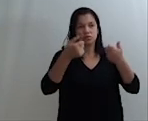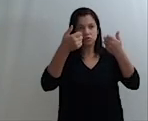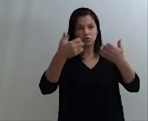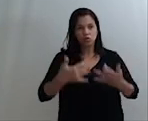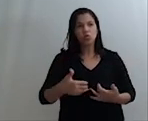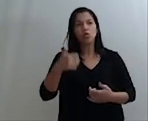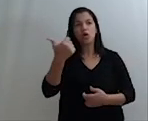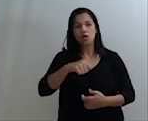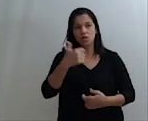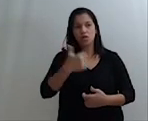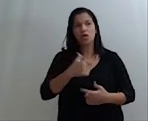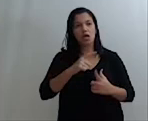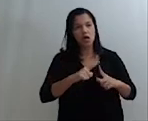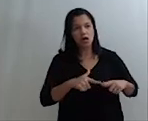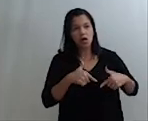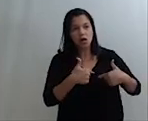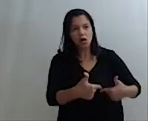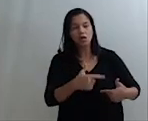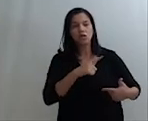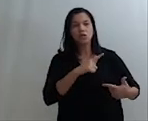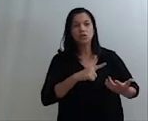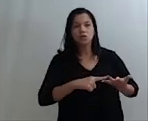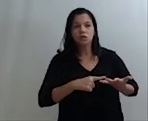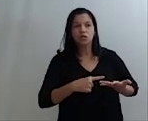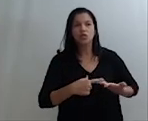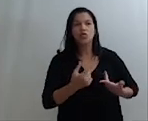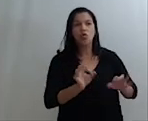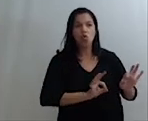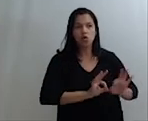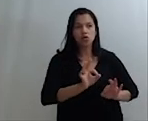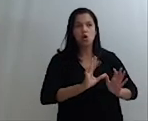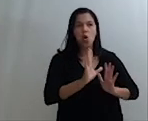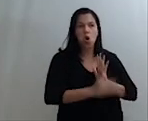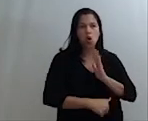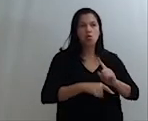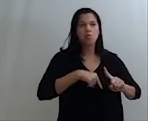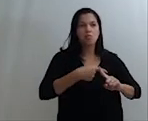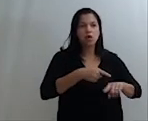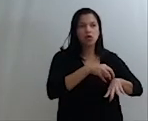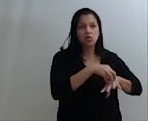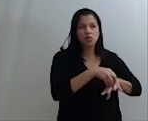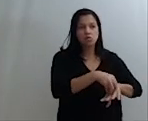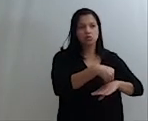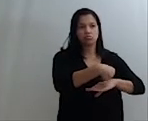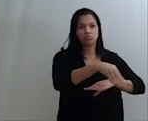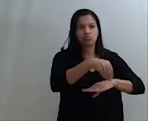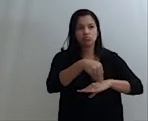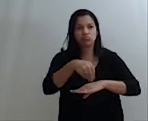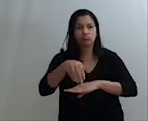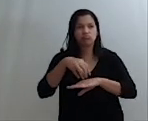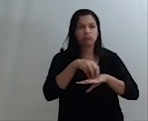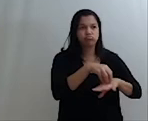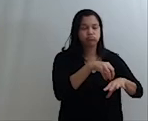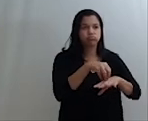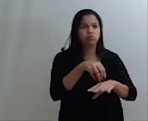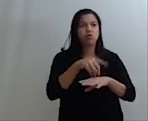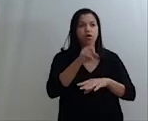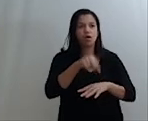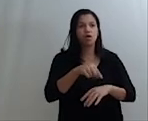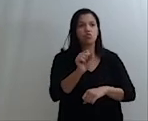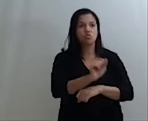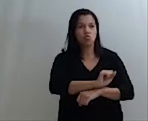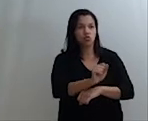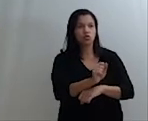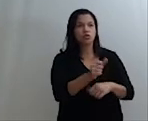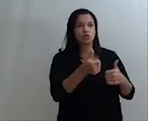a atuação de intrincada organização de roubo e Distribuição de cargas com efeito anota-se que o motorista vítima desse